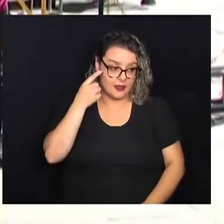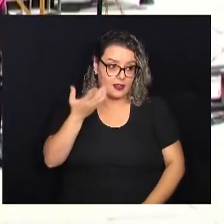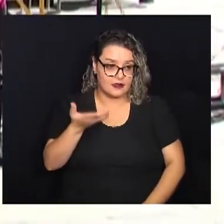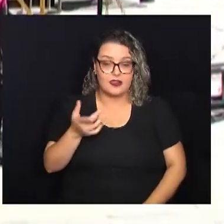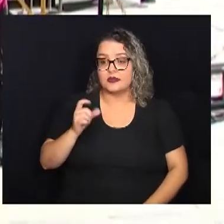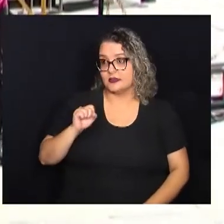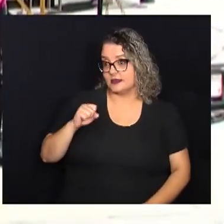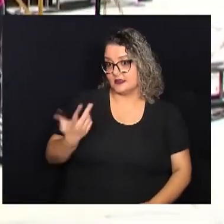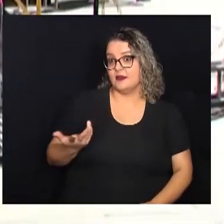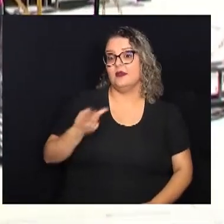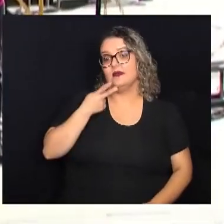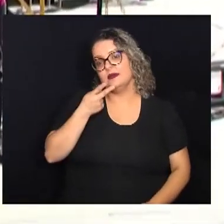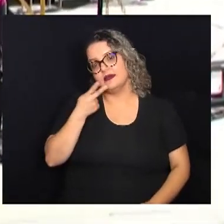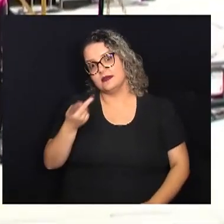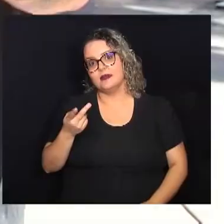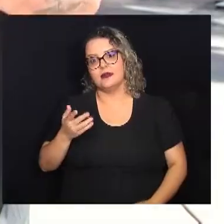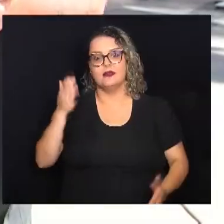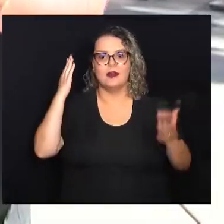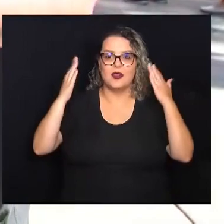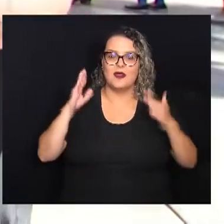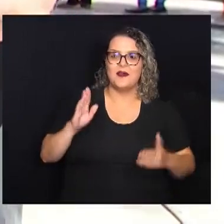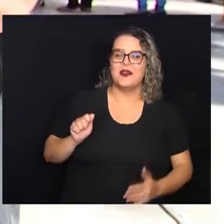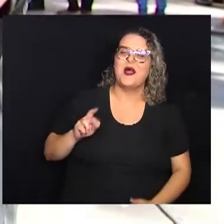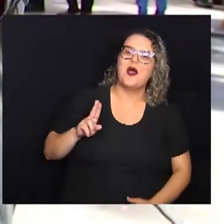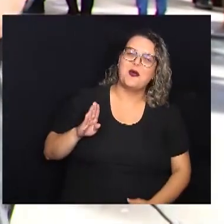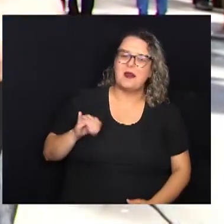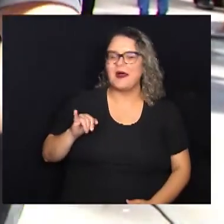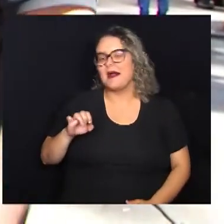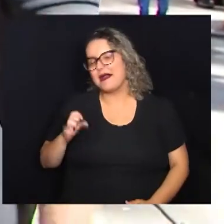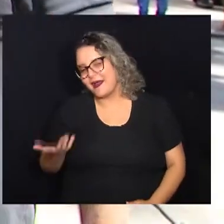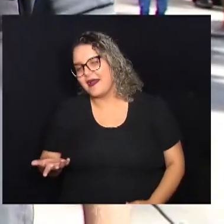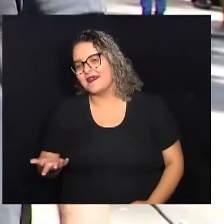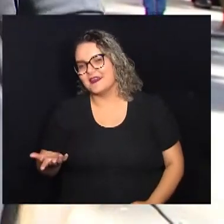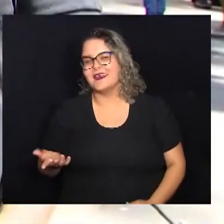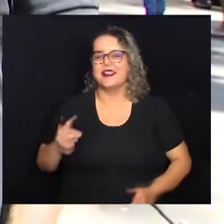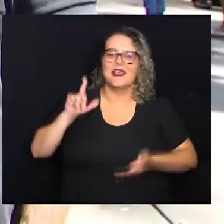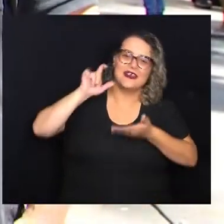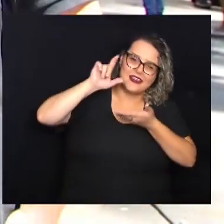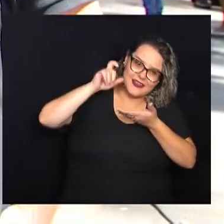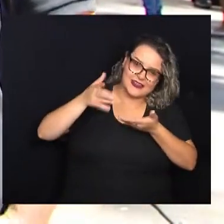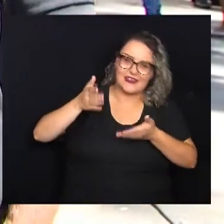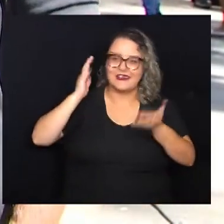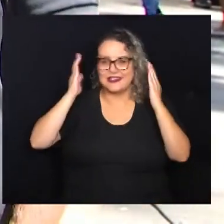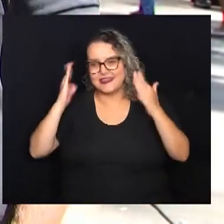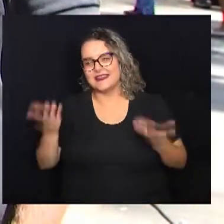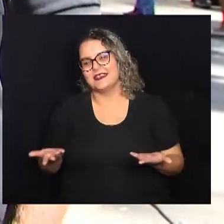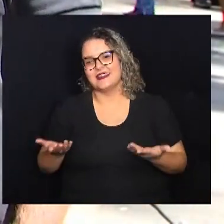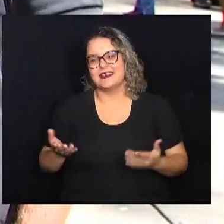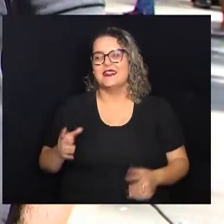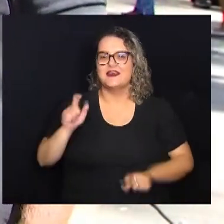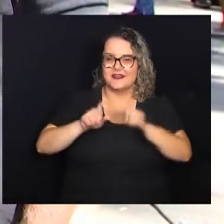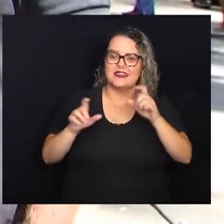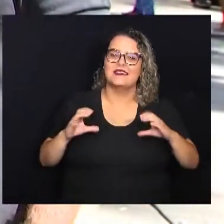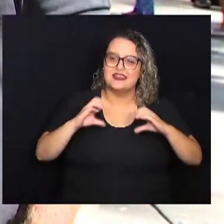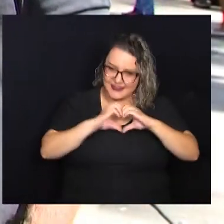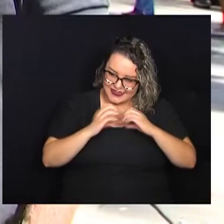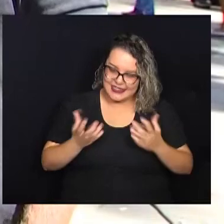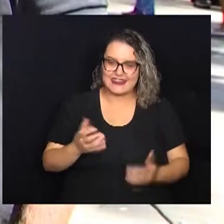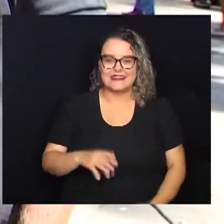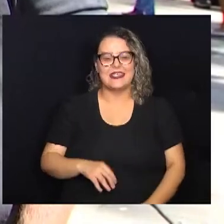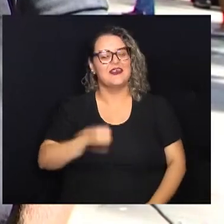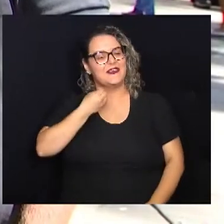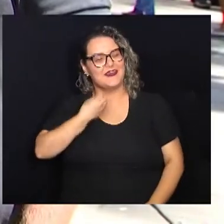também acabam falando o caminhão da Barbie, né, que está muito em alta agora, vem tirar foto no caminhão e tudo mais, o pessoal gosta. Boa, boa. E o